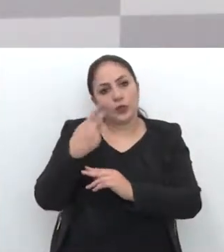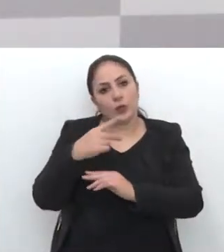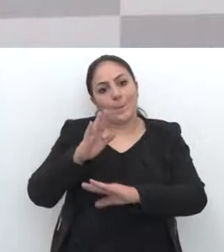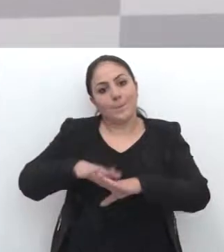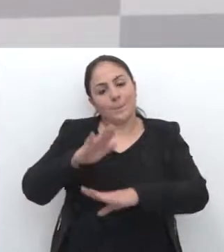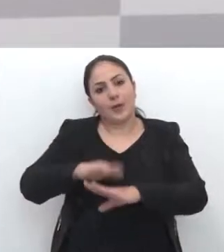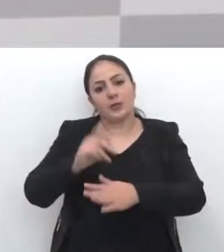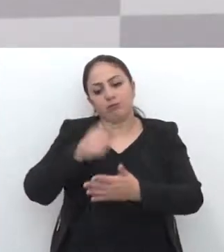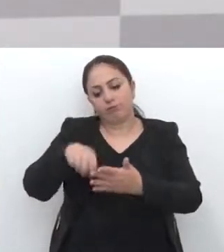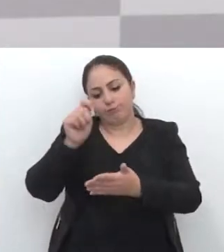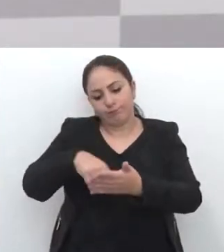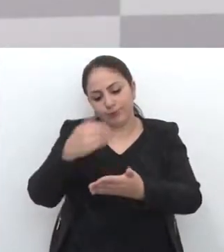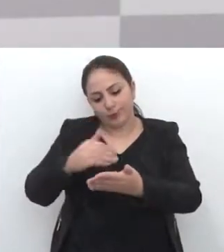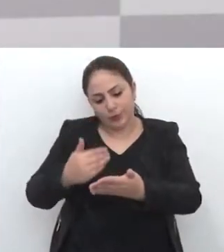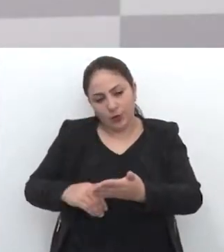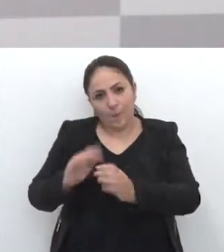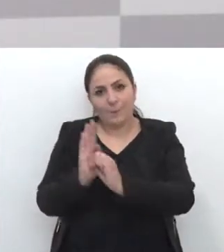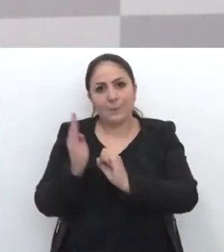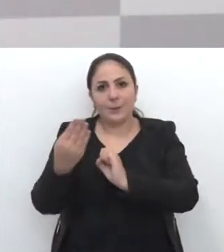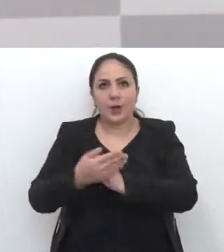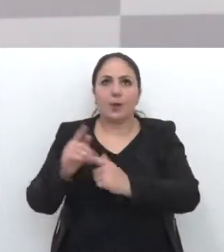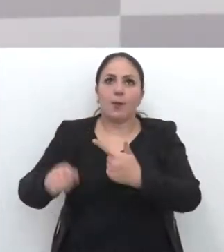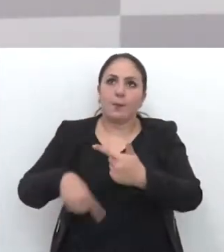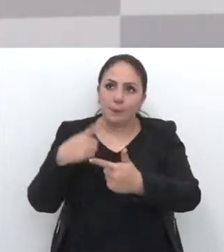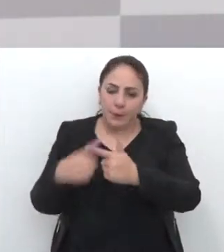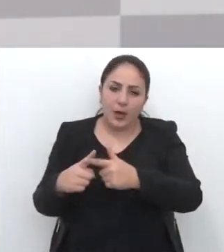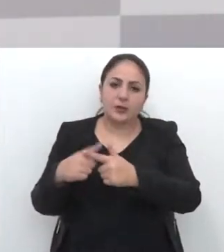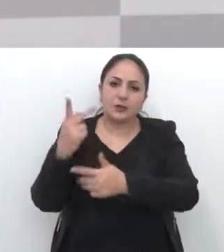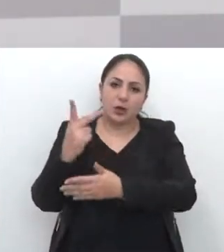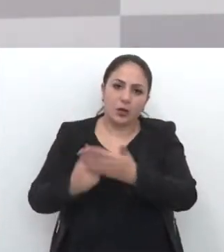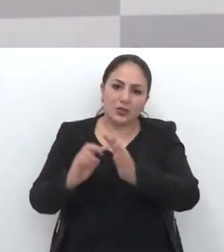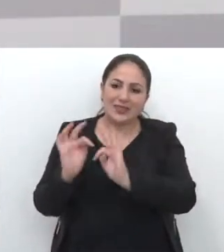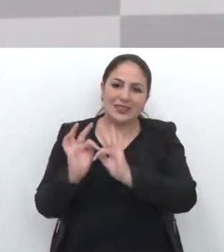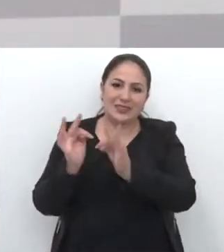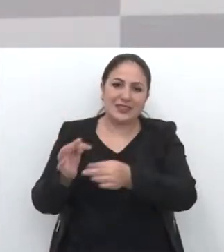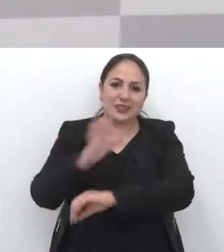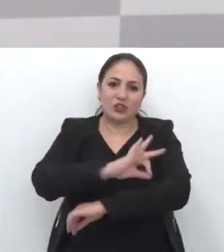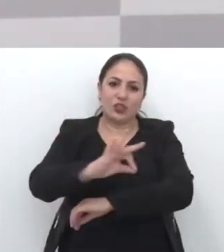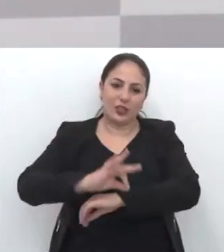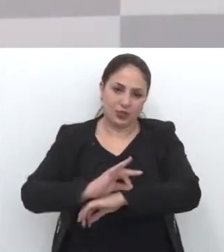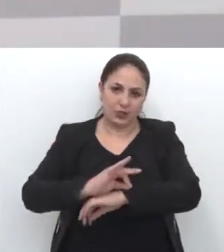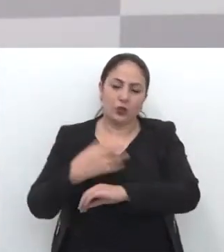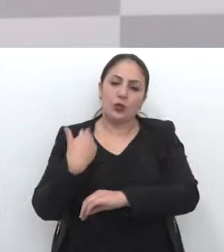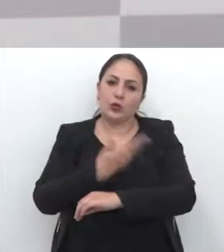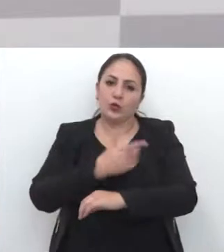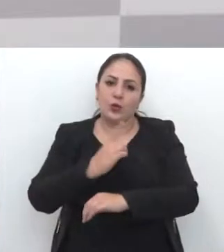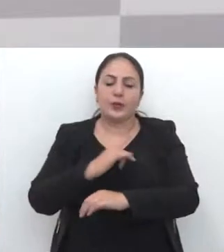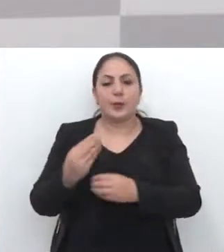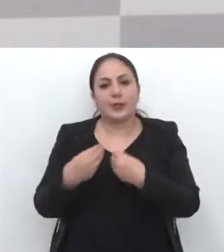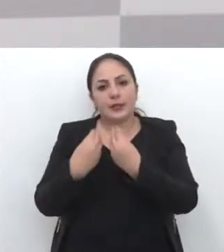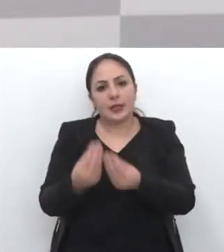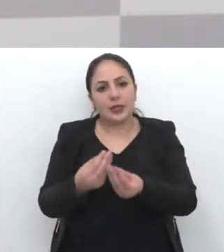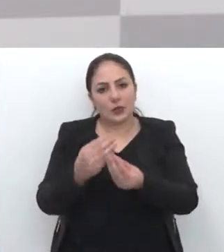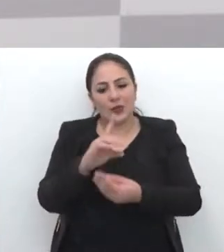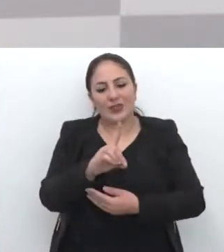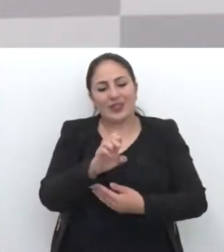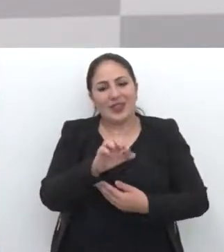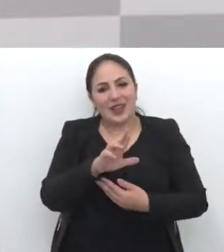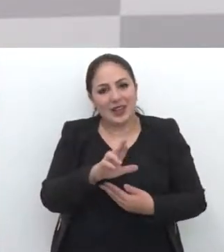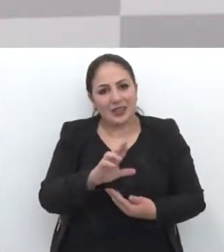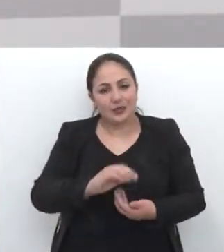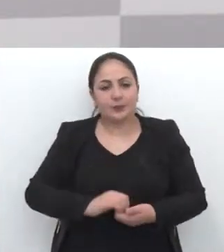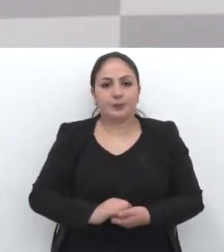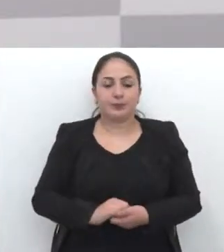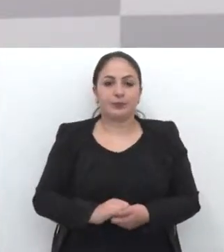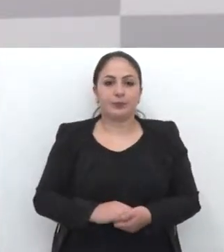21 vereadores, mais um abaixo-assinado do bairro, mais um parecer técnico do engenheiro, nós estamos entregando